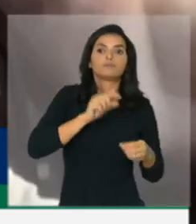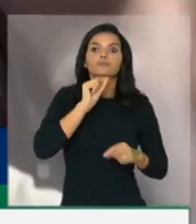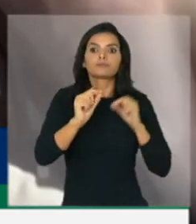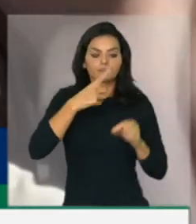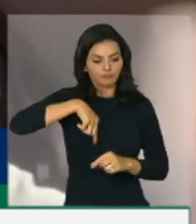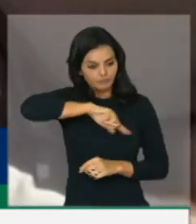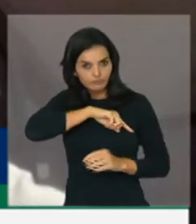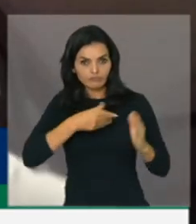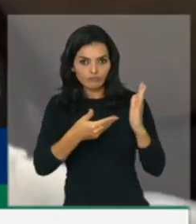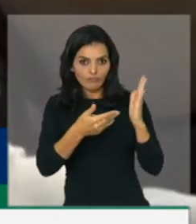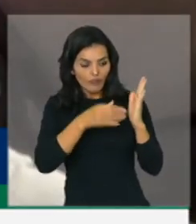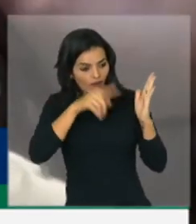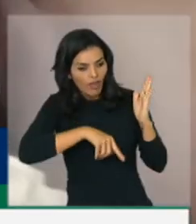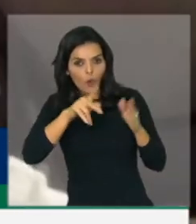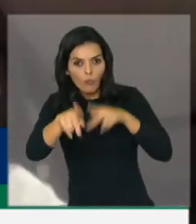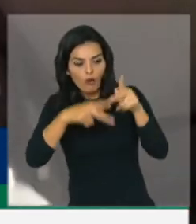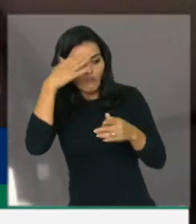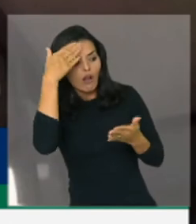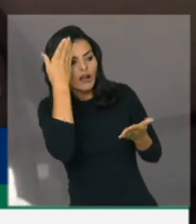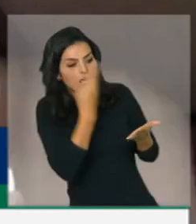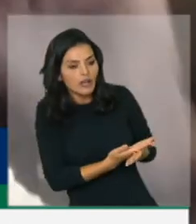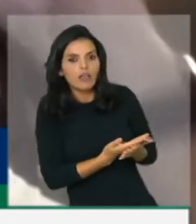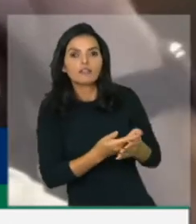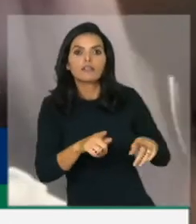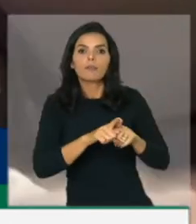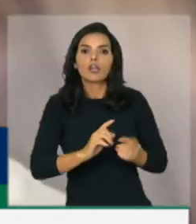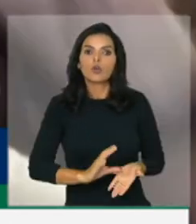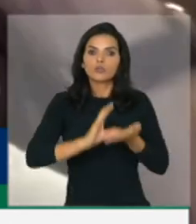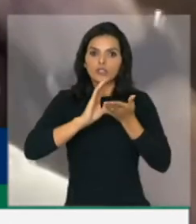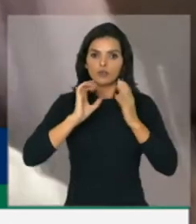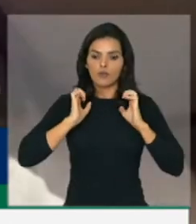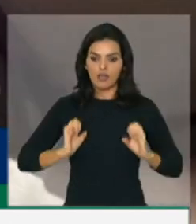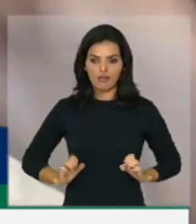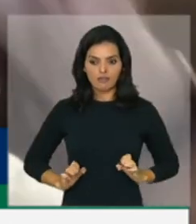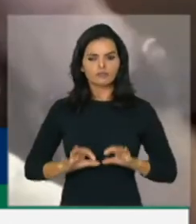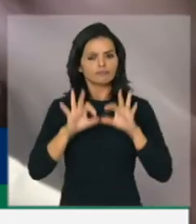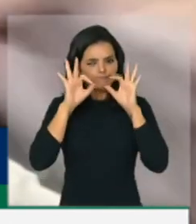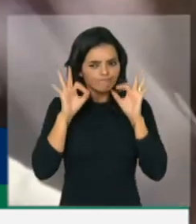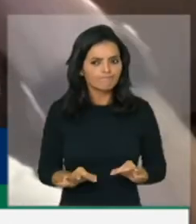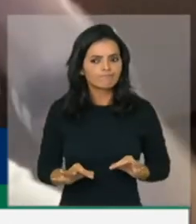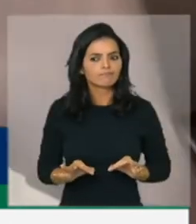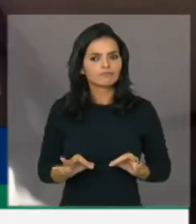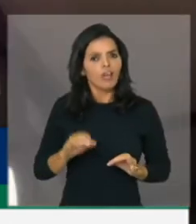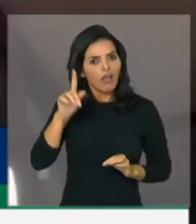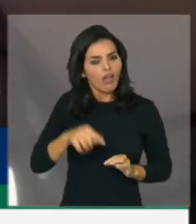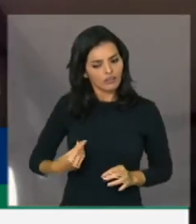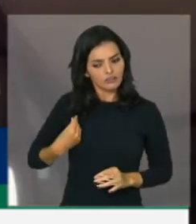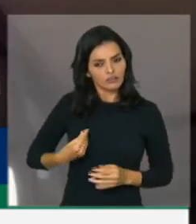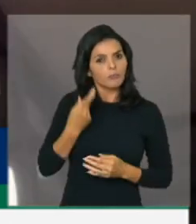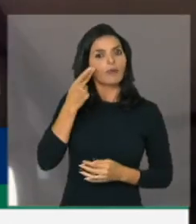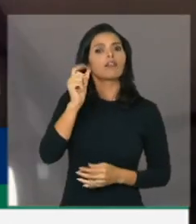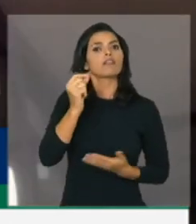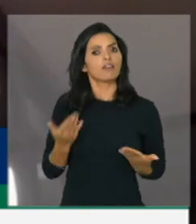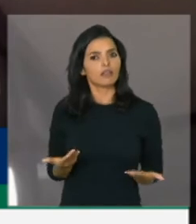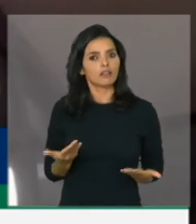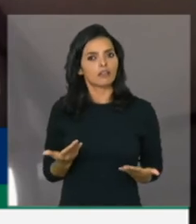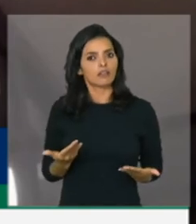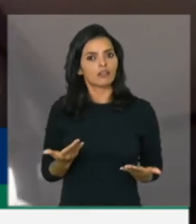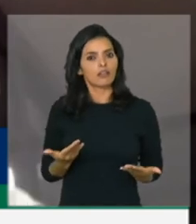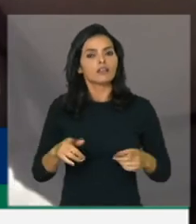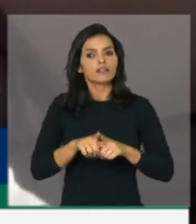nossa instituição, da instituição Conselho de Ética, e fazer jus à sua existência, presidente. No